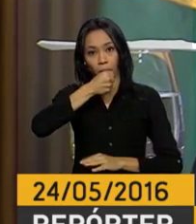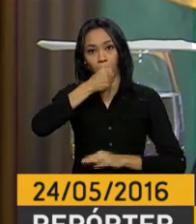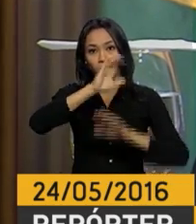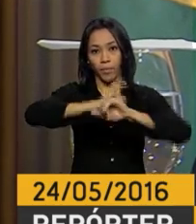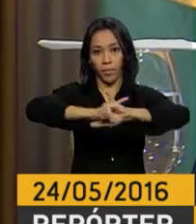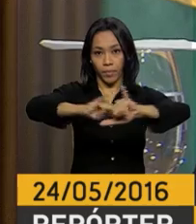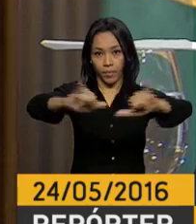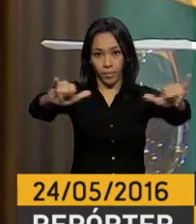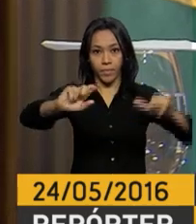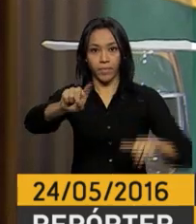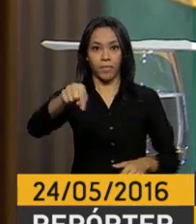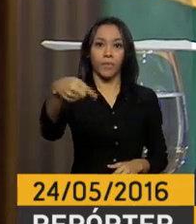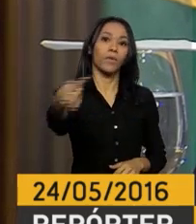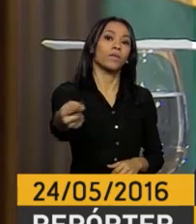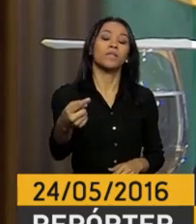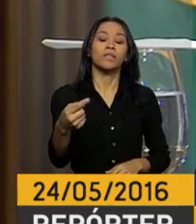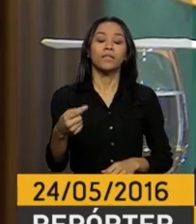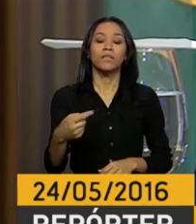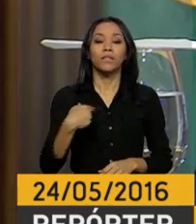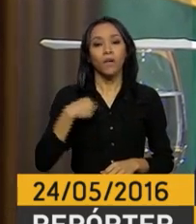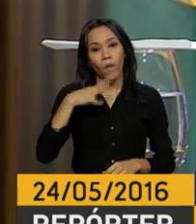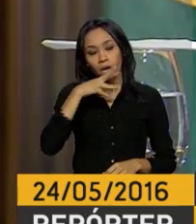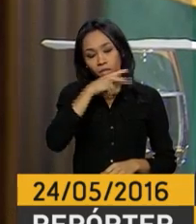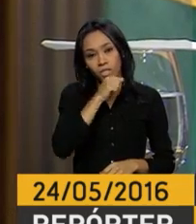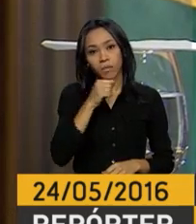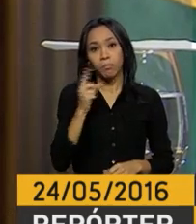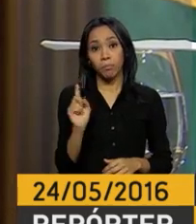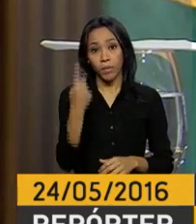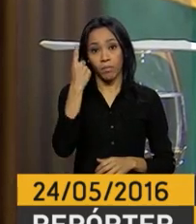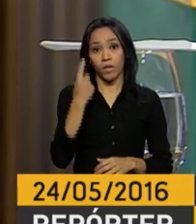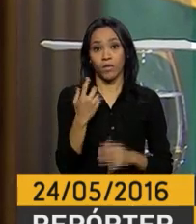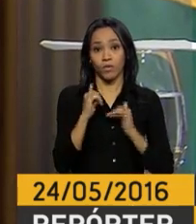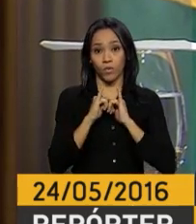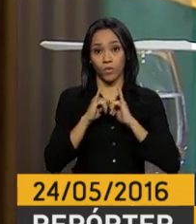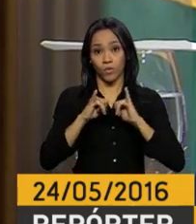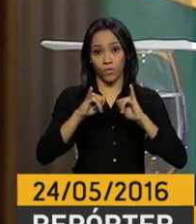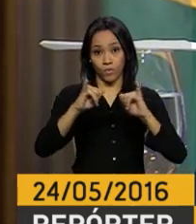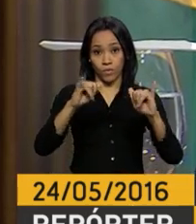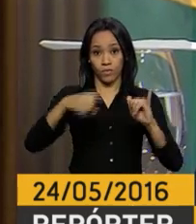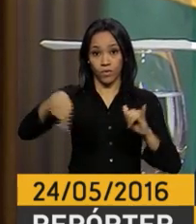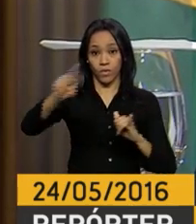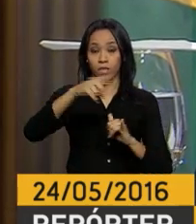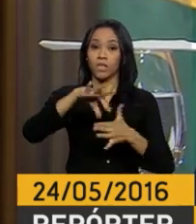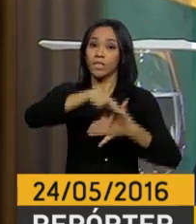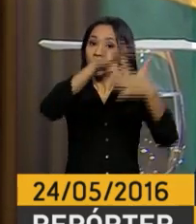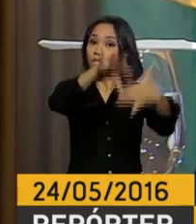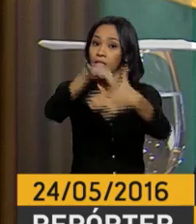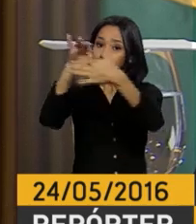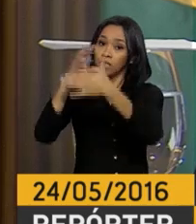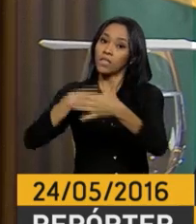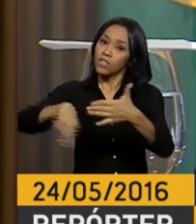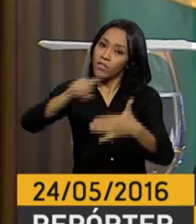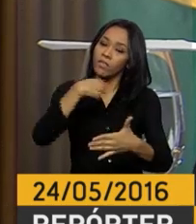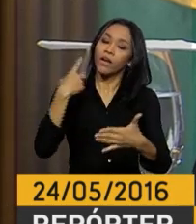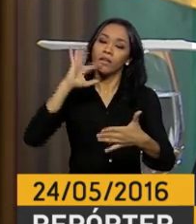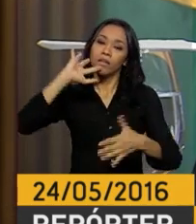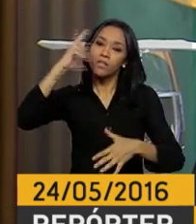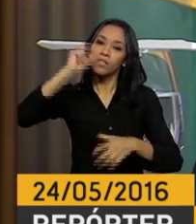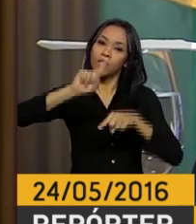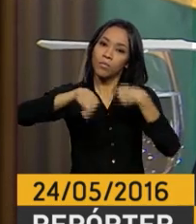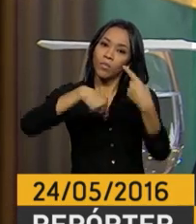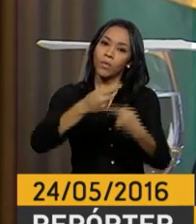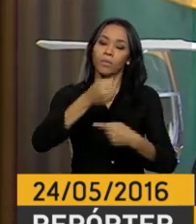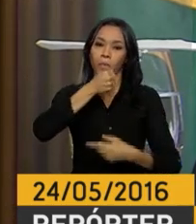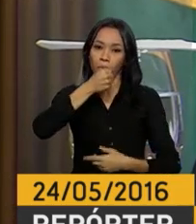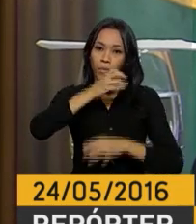dados. Eu julguei mais próprio primeiro comunicar aos senhores líderes as medidas que vamos tomar e depois daremos a